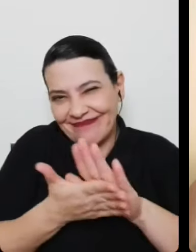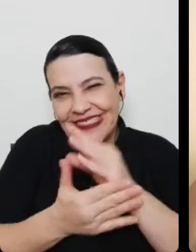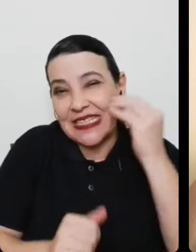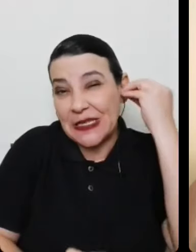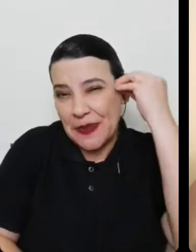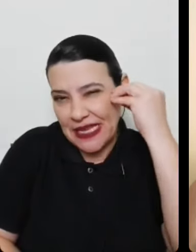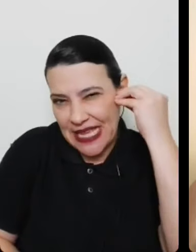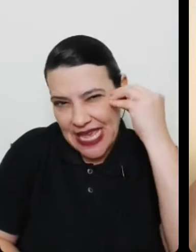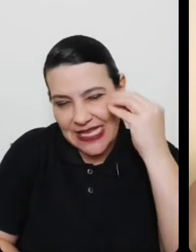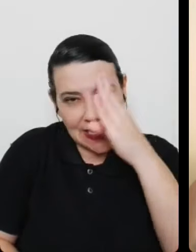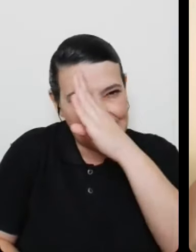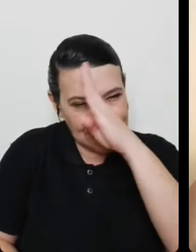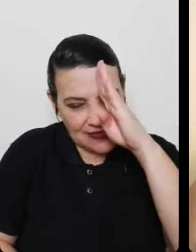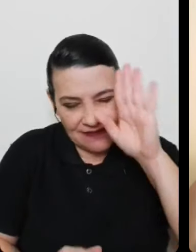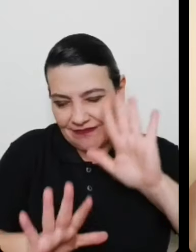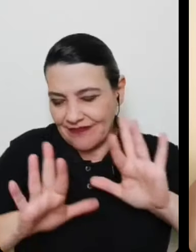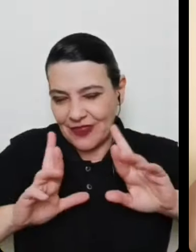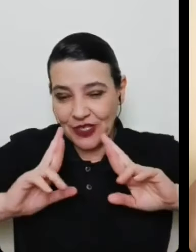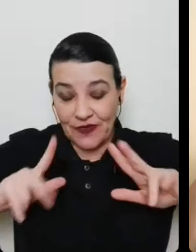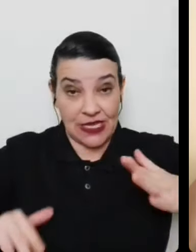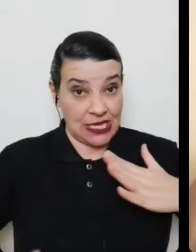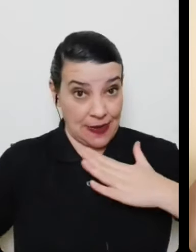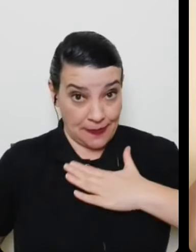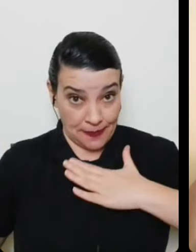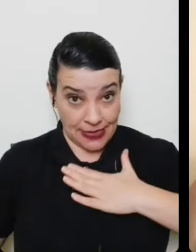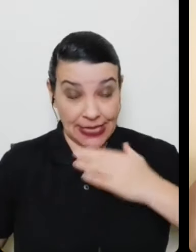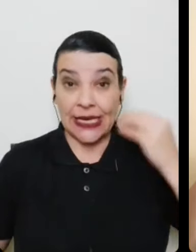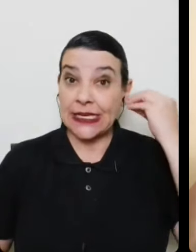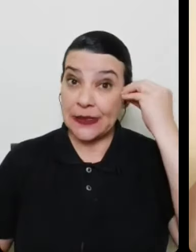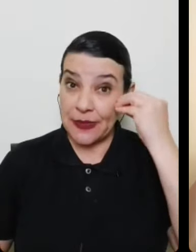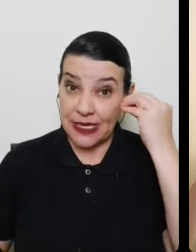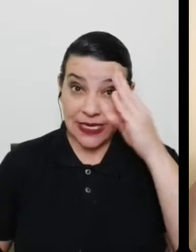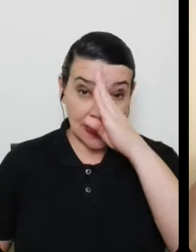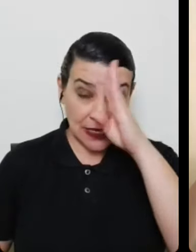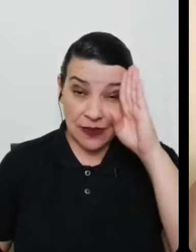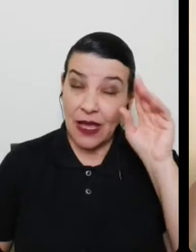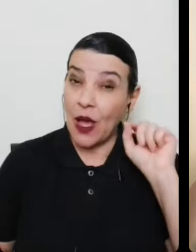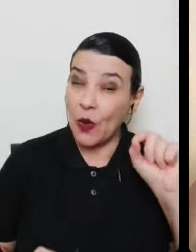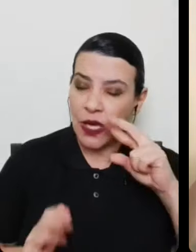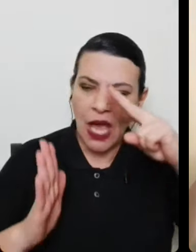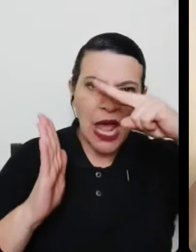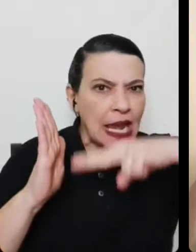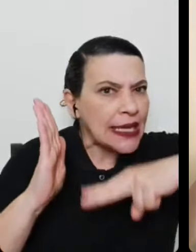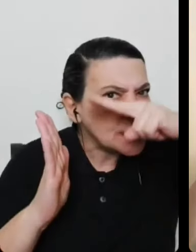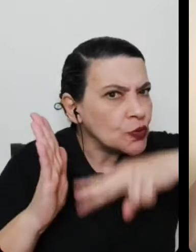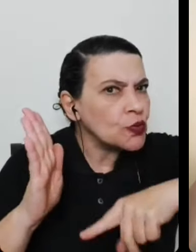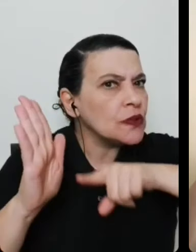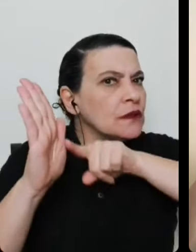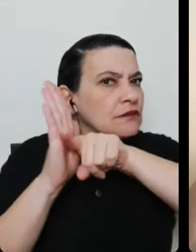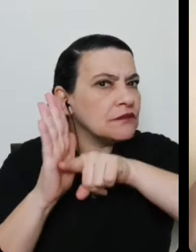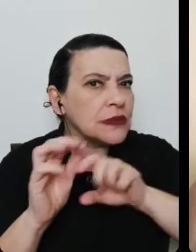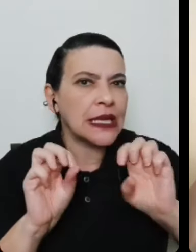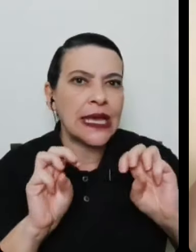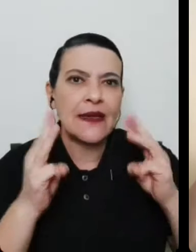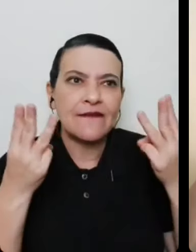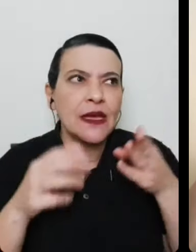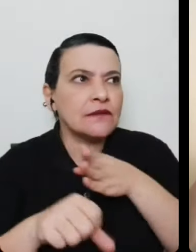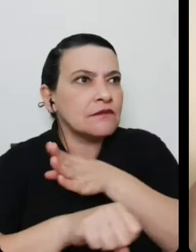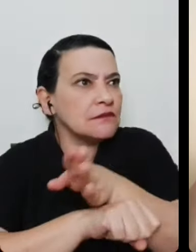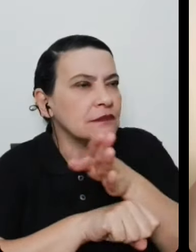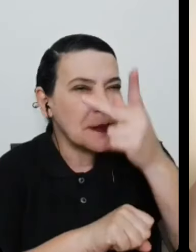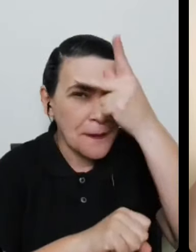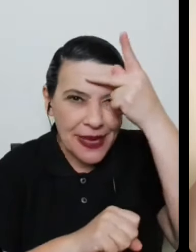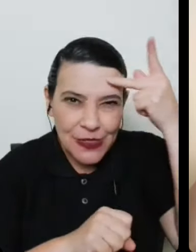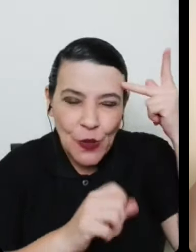experiências acadêmicas. A minha experiência acadêmica, ela é dessas leituras. Ela é dos eventos, das pessoas que eu conheço,